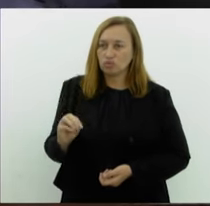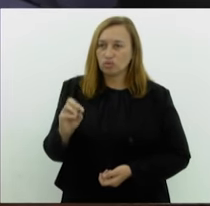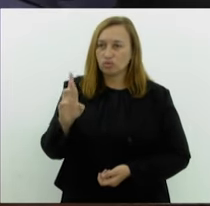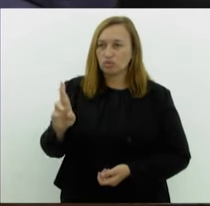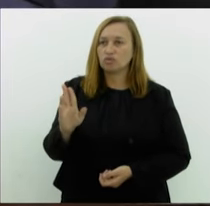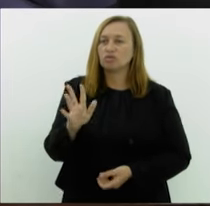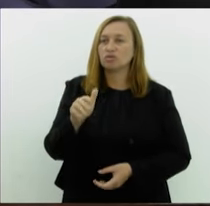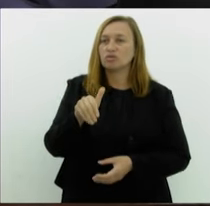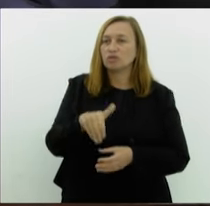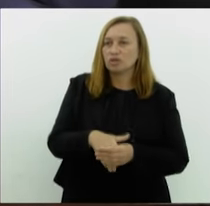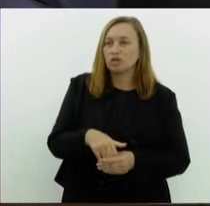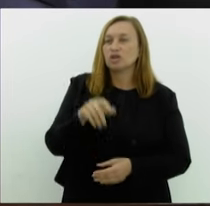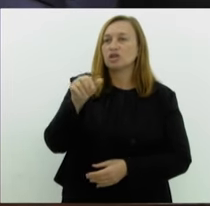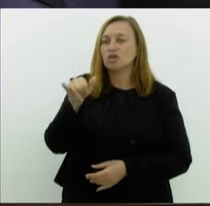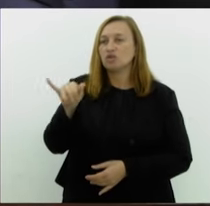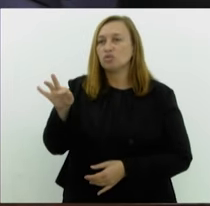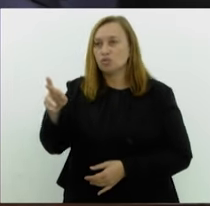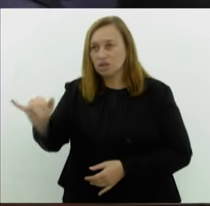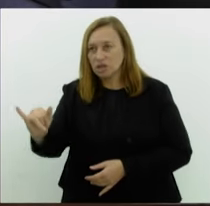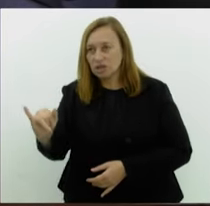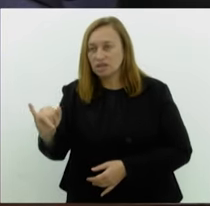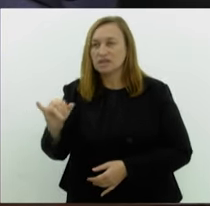votar. Yuri e Zeidan.